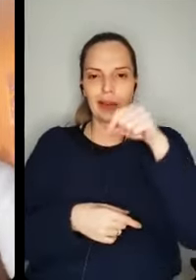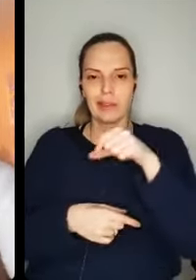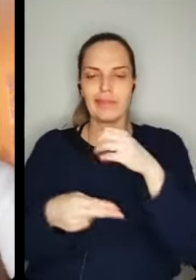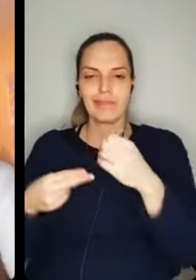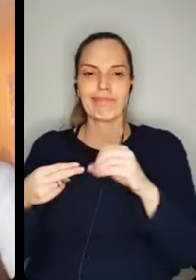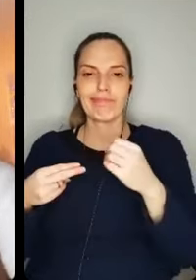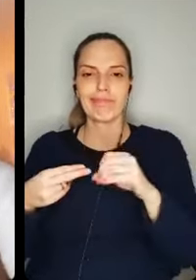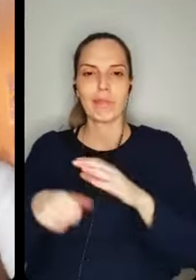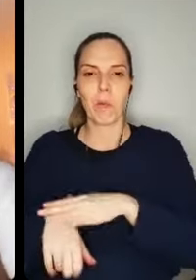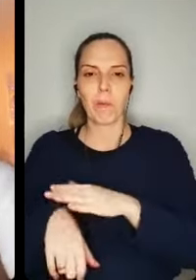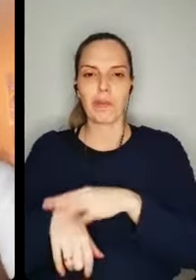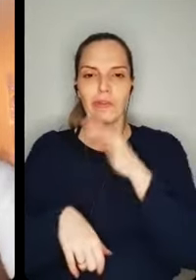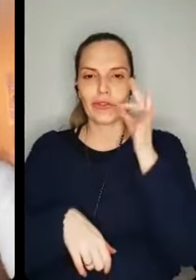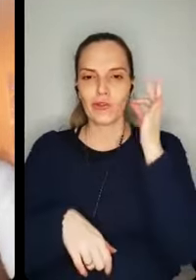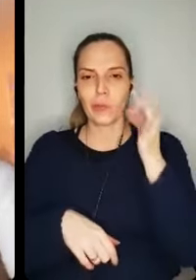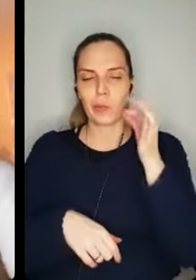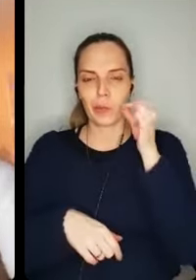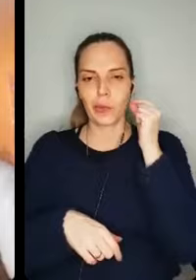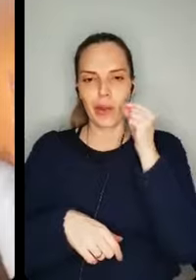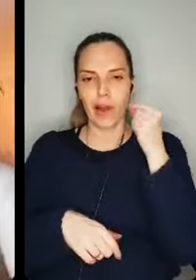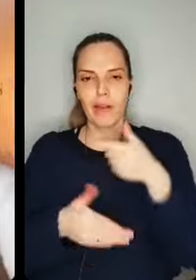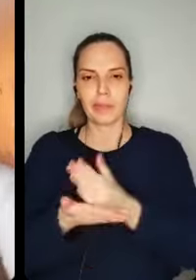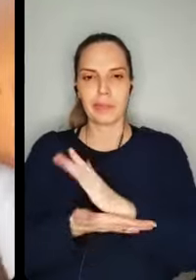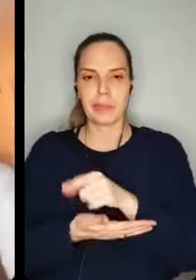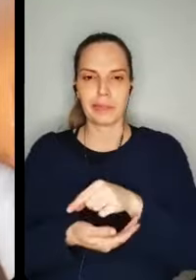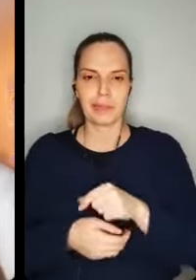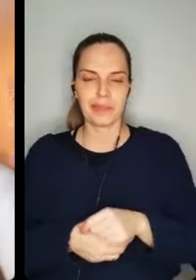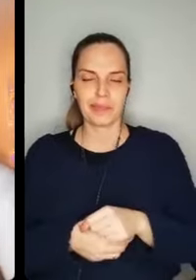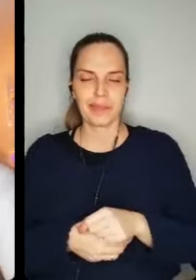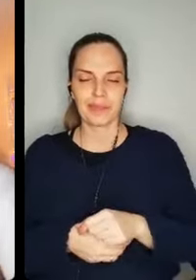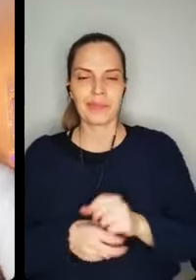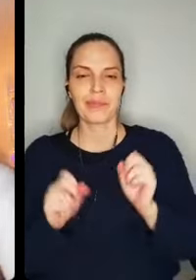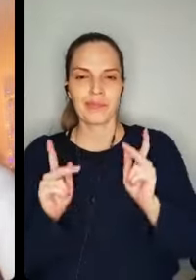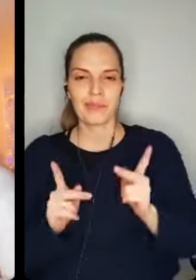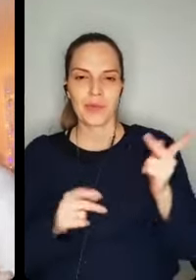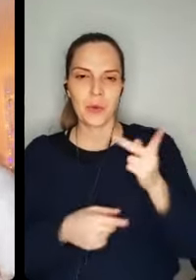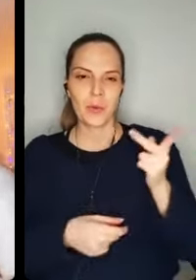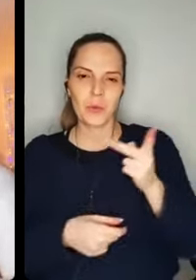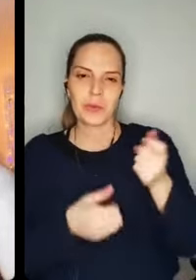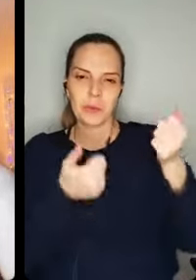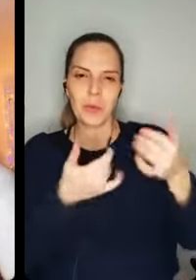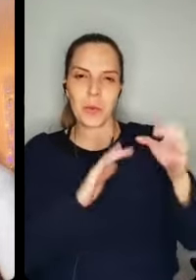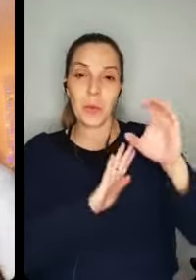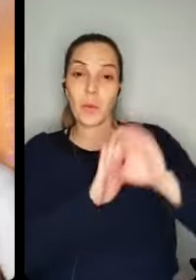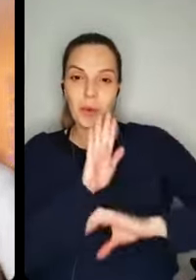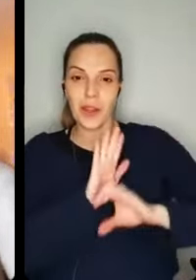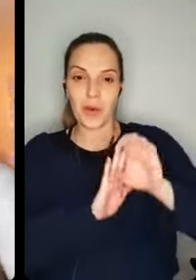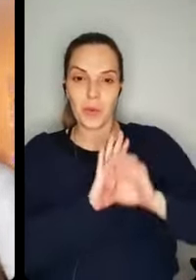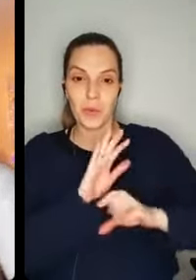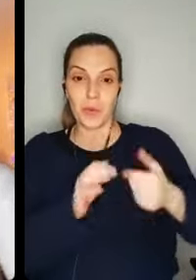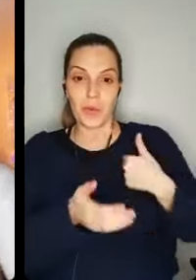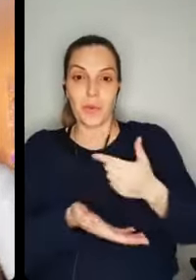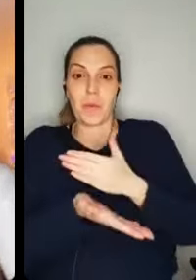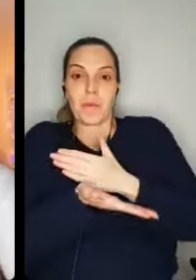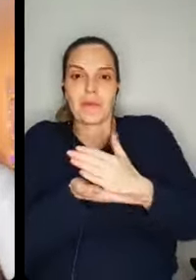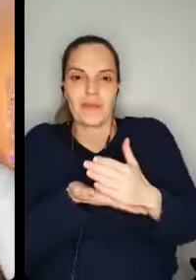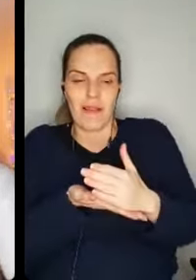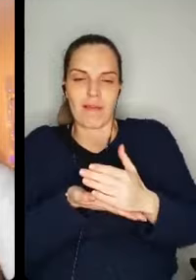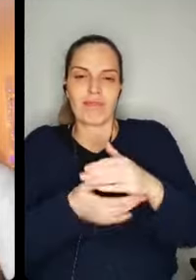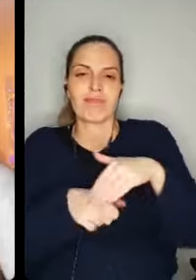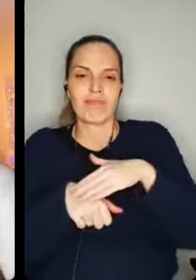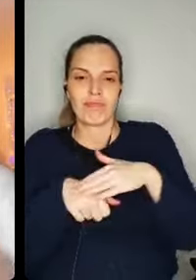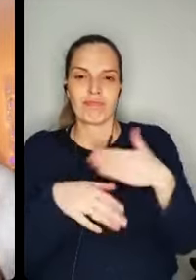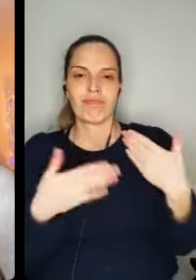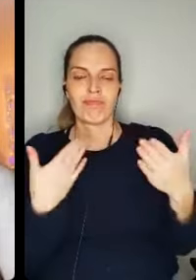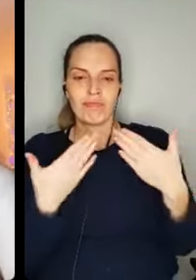Tá certo, gente. Eu acho que vocês dois trouxeram exatamente isso do currículo, que era exatamente o que eu ia começar conversando um pouquinho aqui, né? Eu acho que quando a